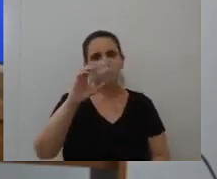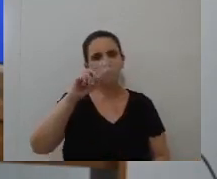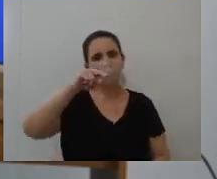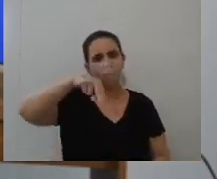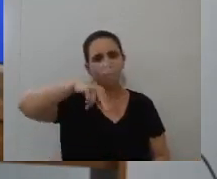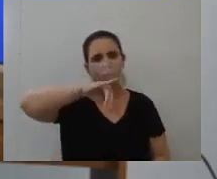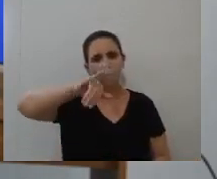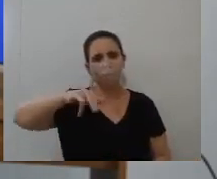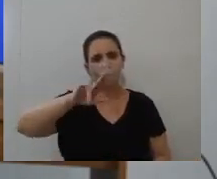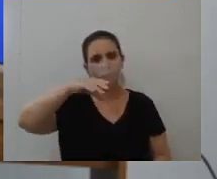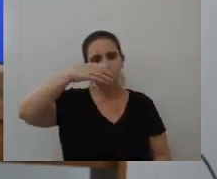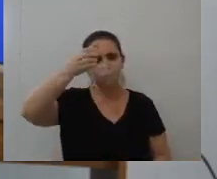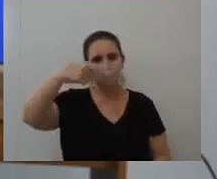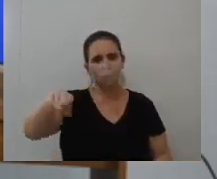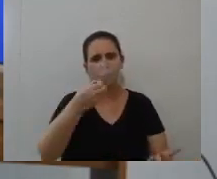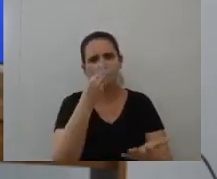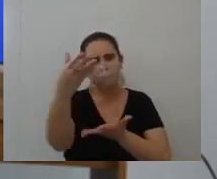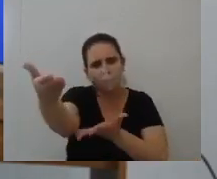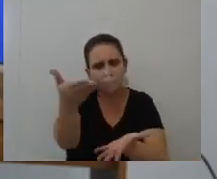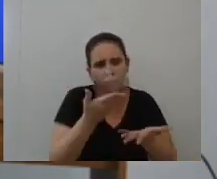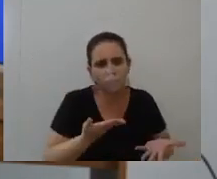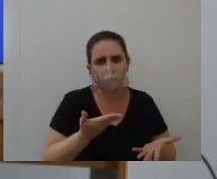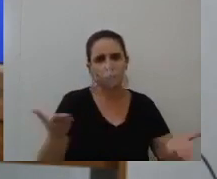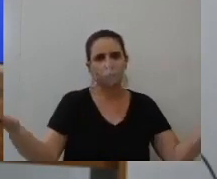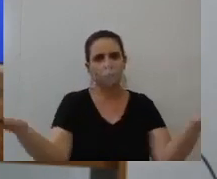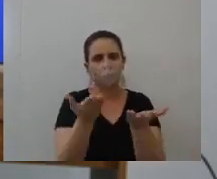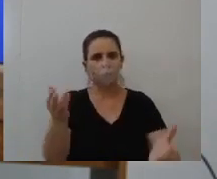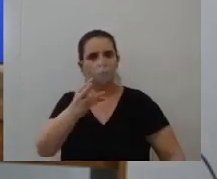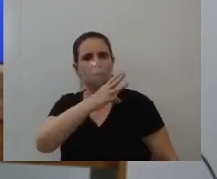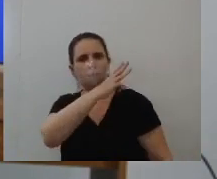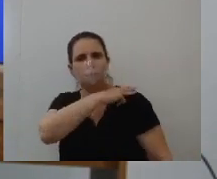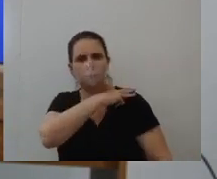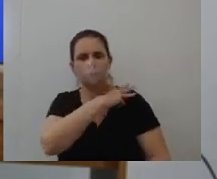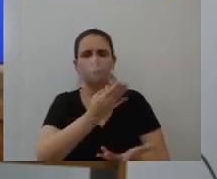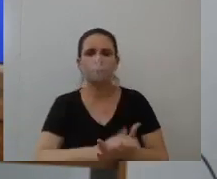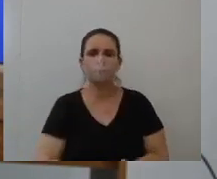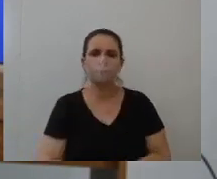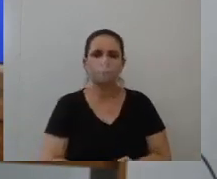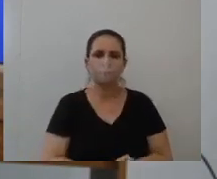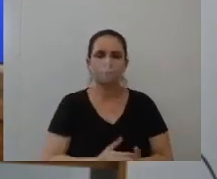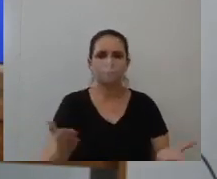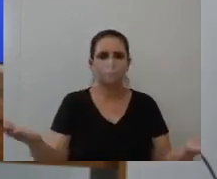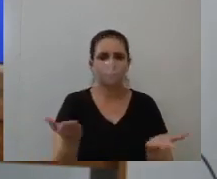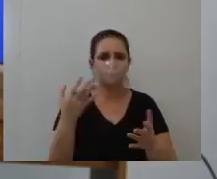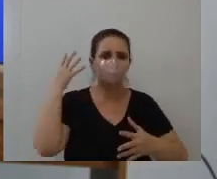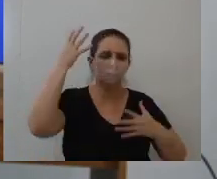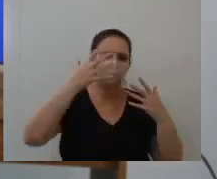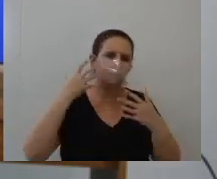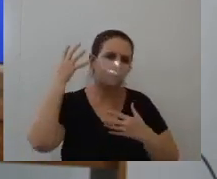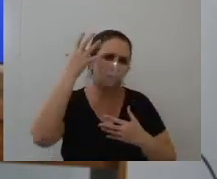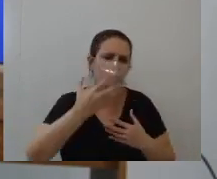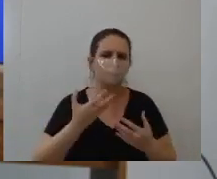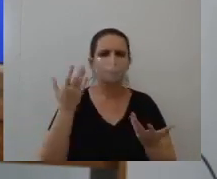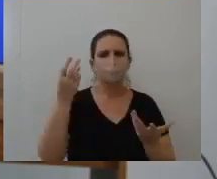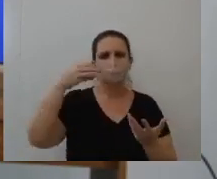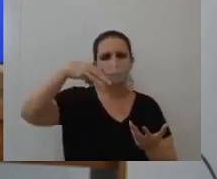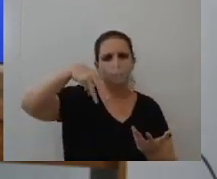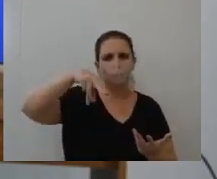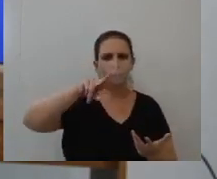bola. Seja muito bem-vindo. Vamos para a aula agora do terceiro ano, nesse ritmo de musa.